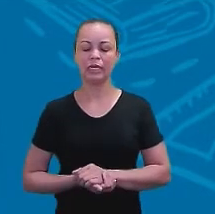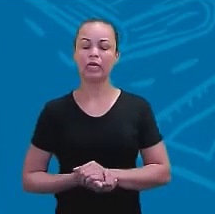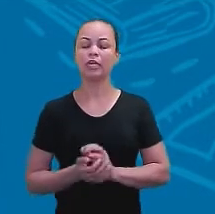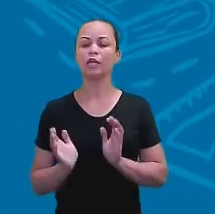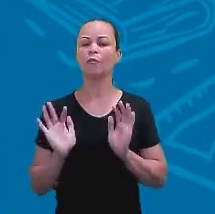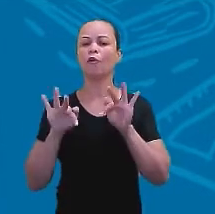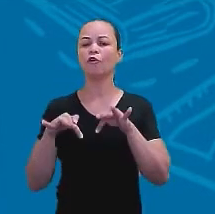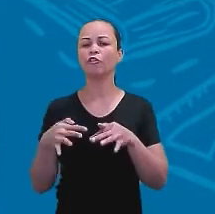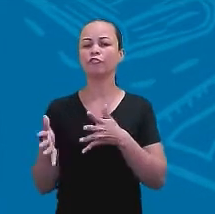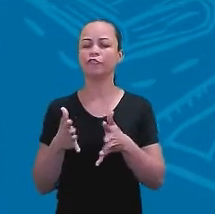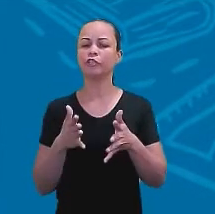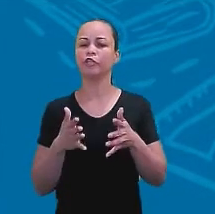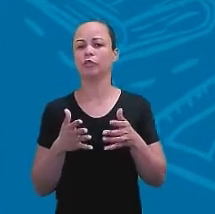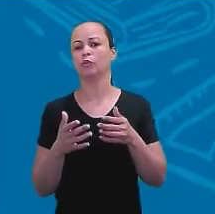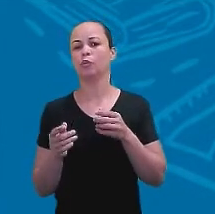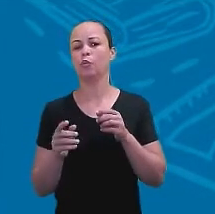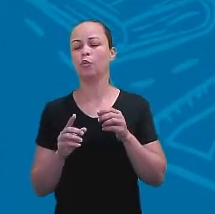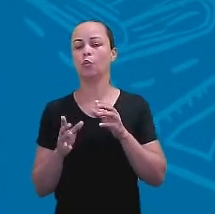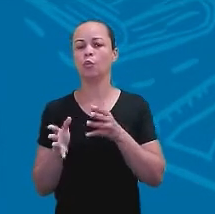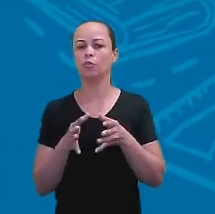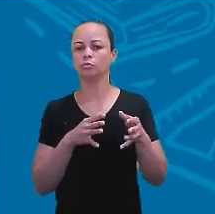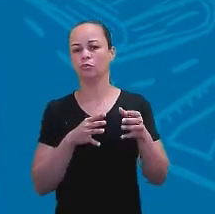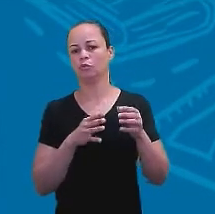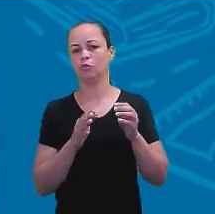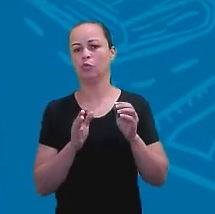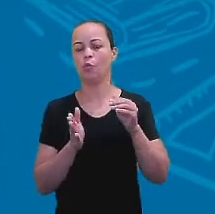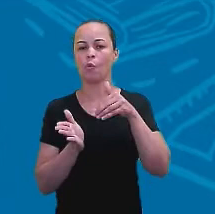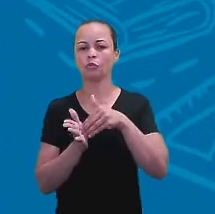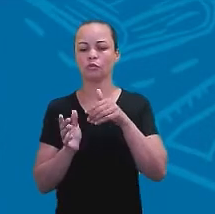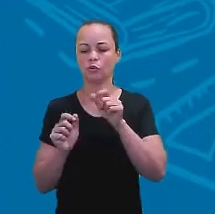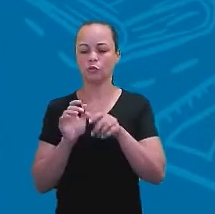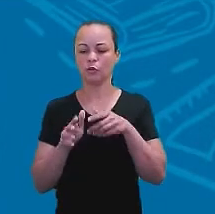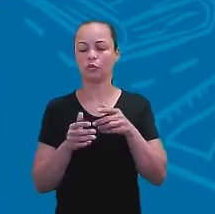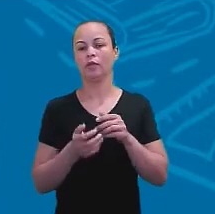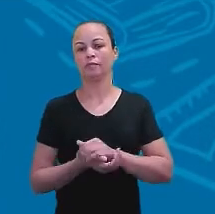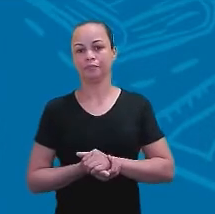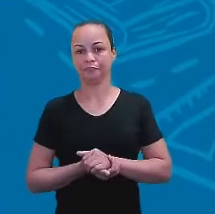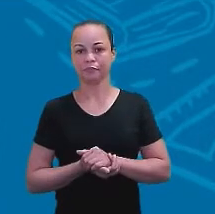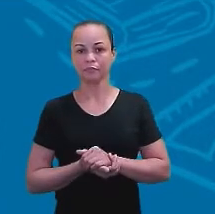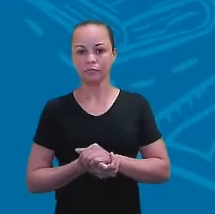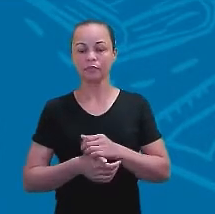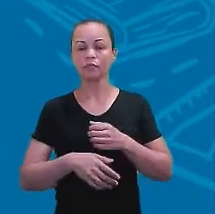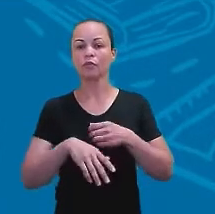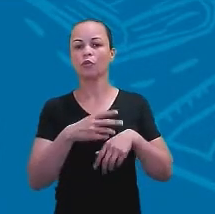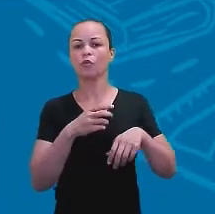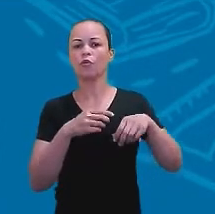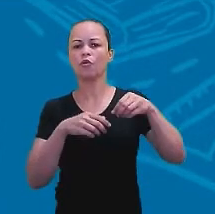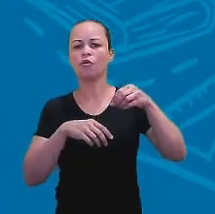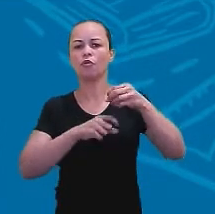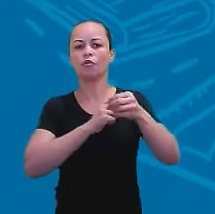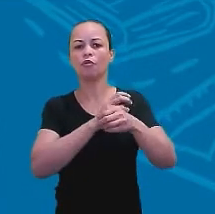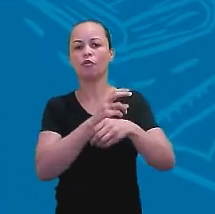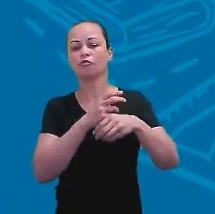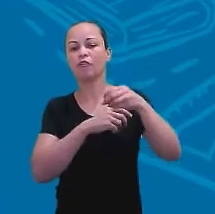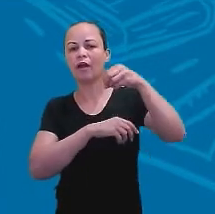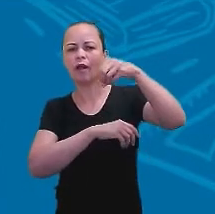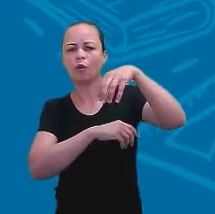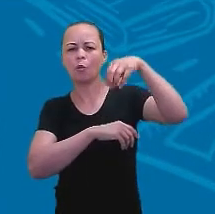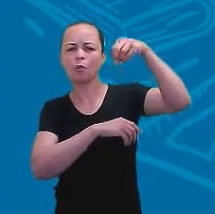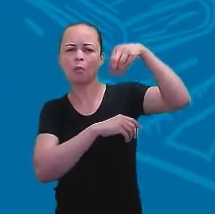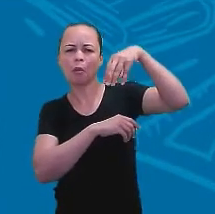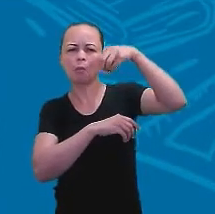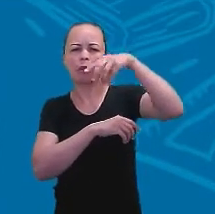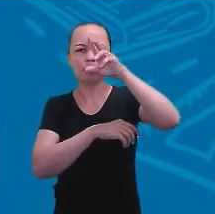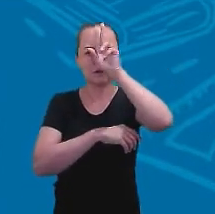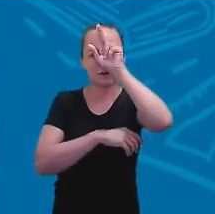entender esse nosso conteúdo de hoje, eu trouxe do vagalume, O vagalume, esse bichinho aí, esse animal, E aí,